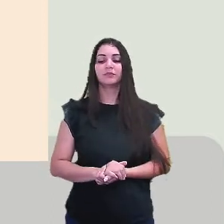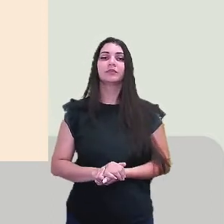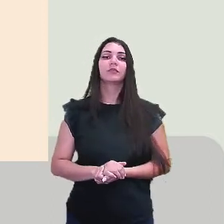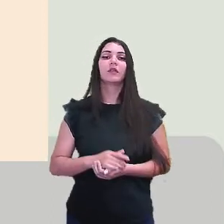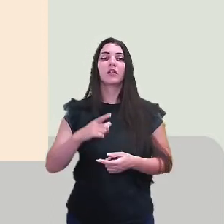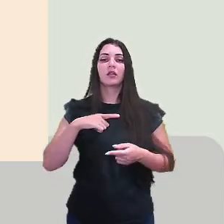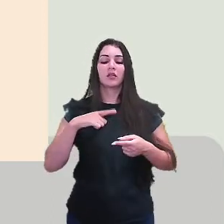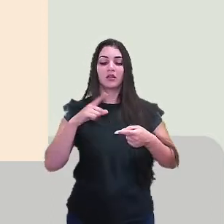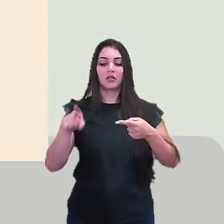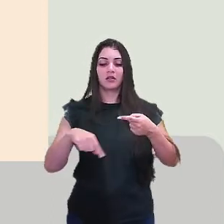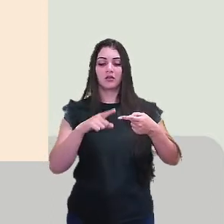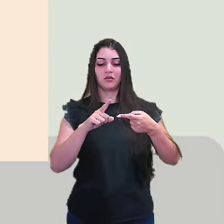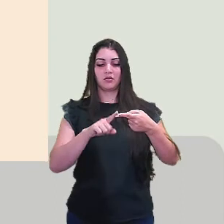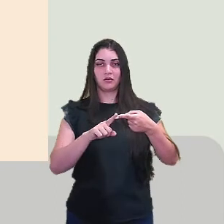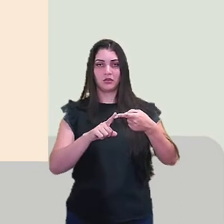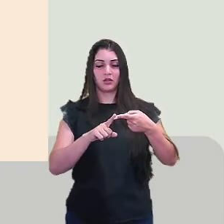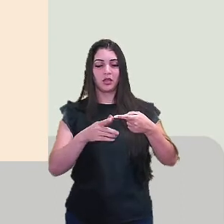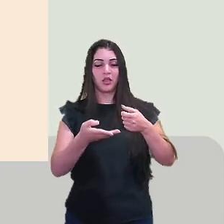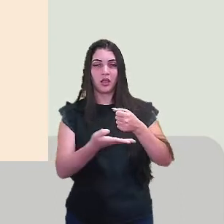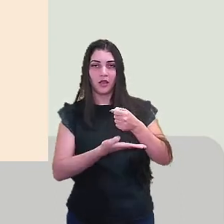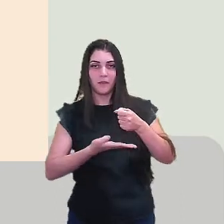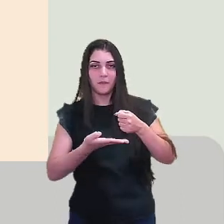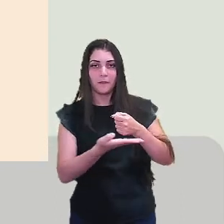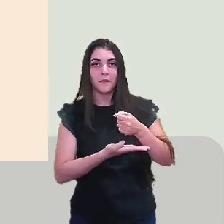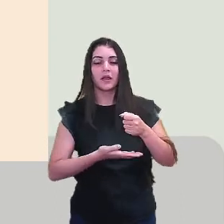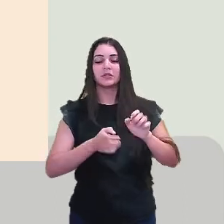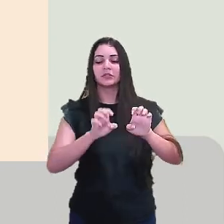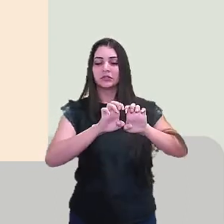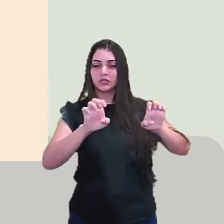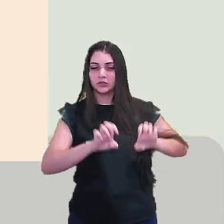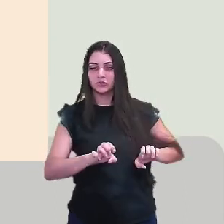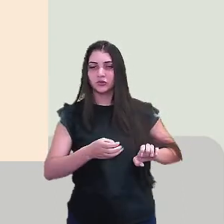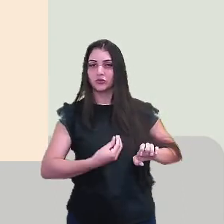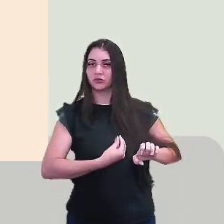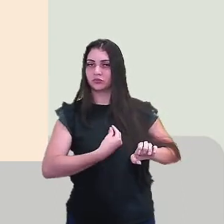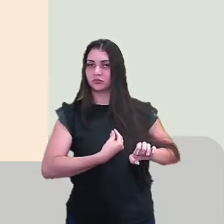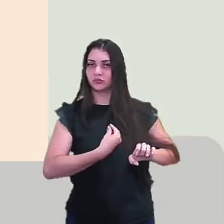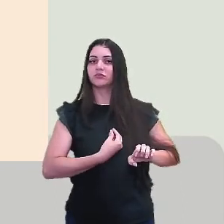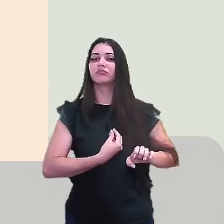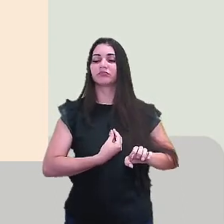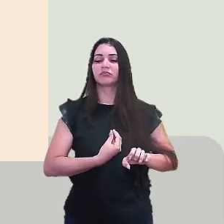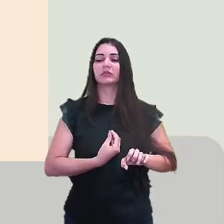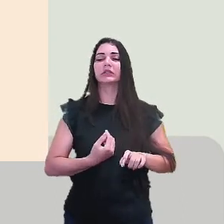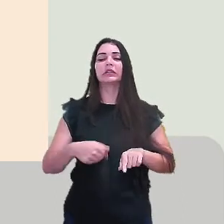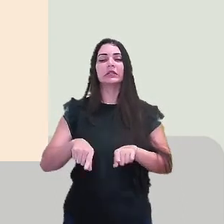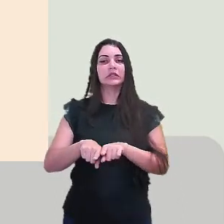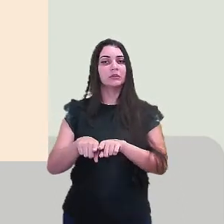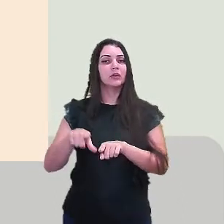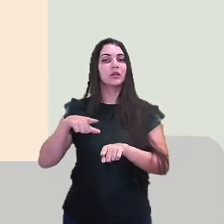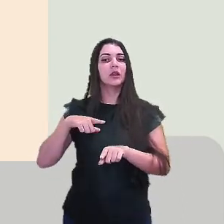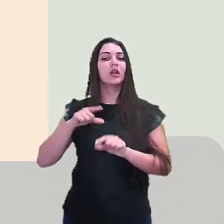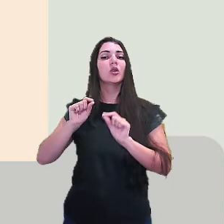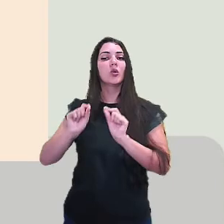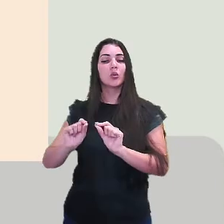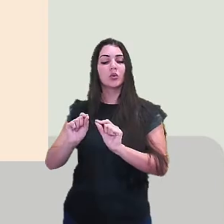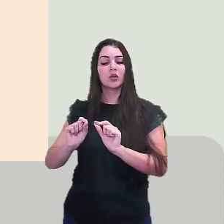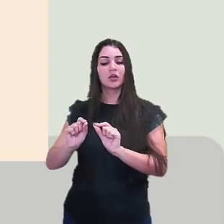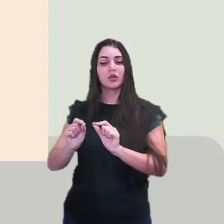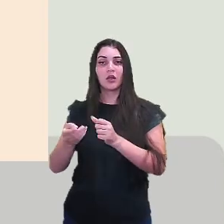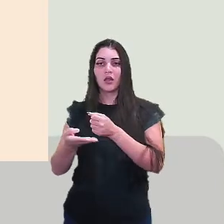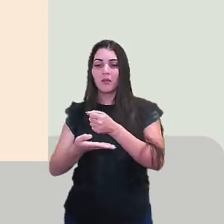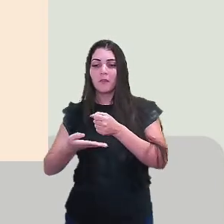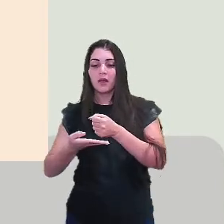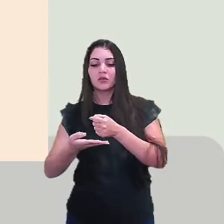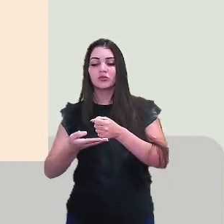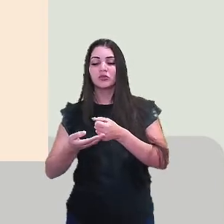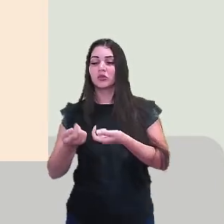tenho a base da estrutura ocupacional, no que as pessoas se ocupam, e tenho aqui uma base de setores da